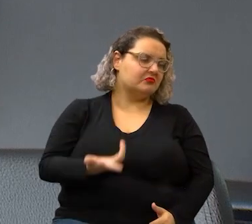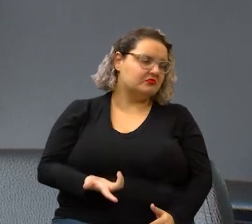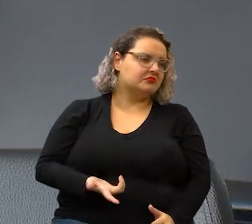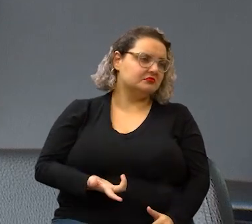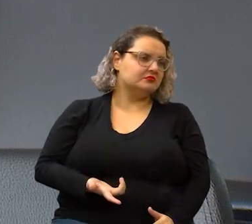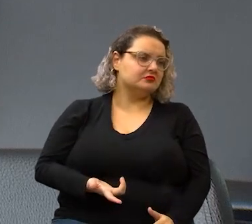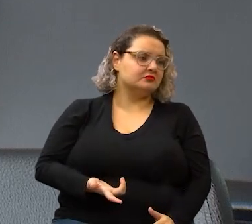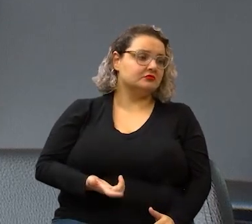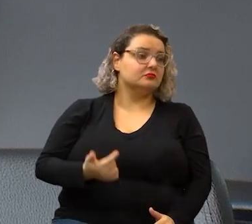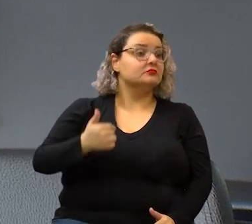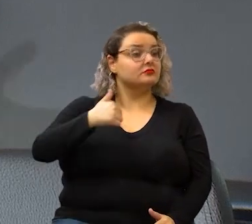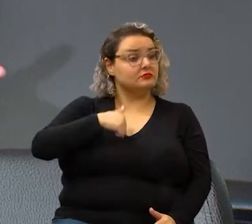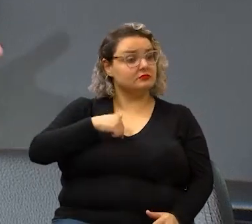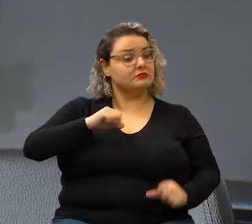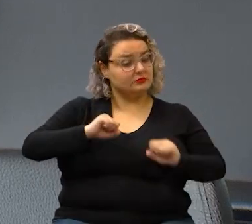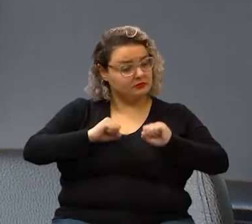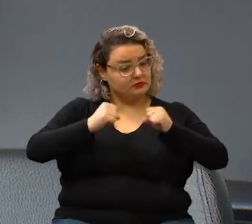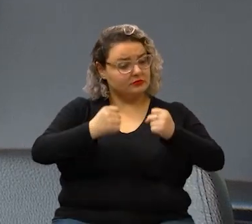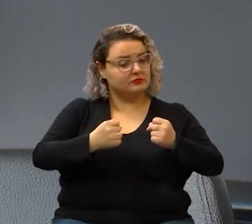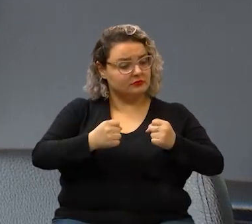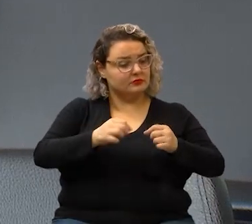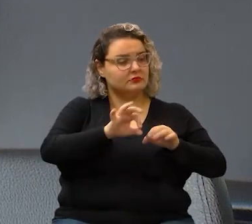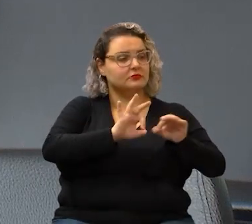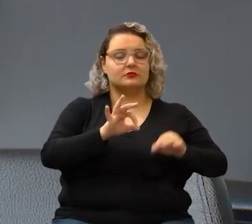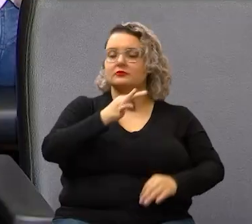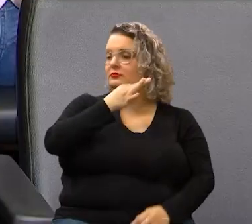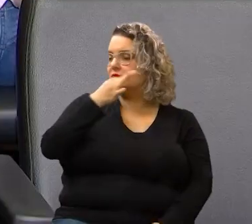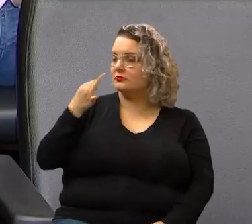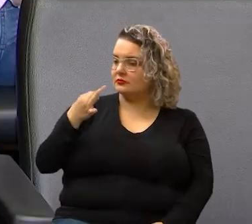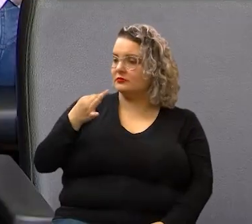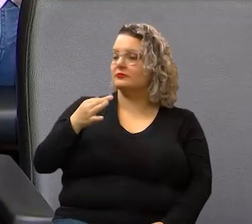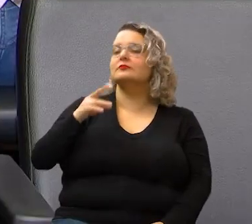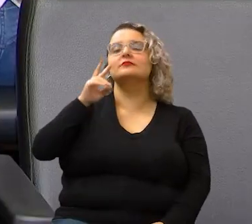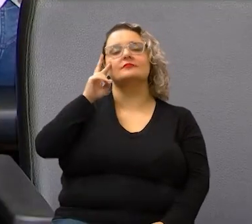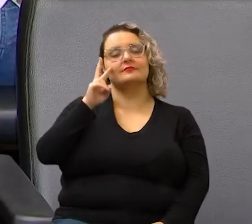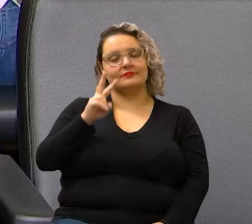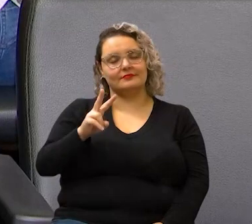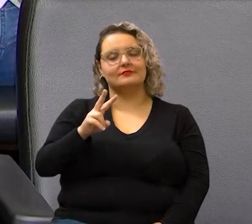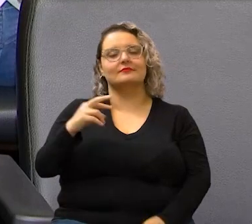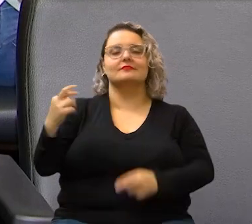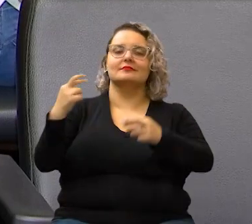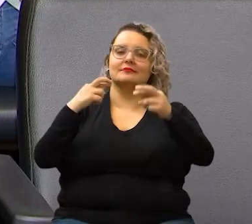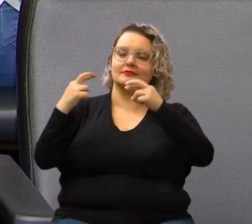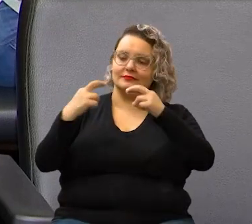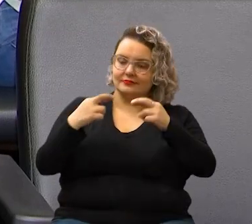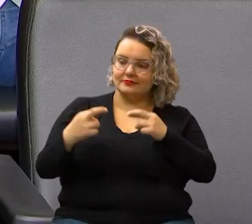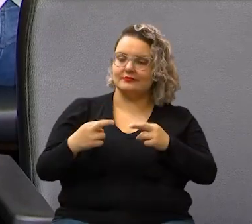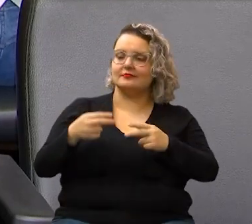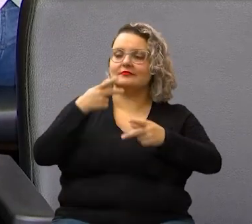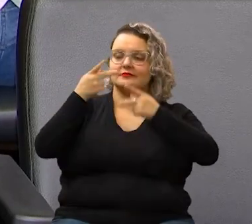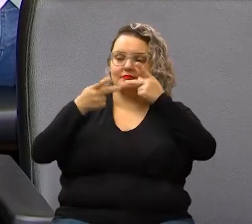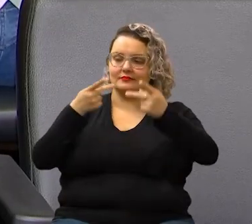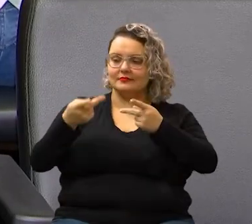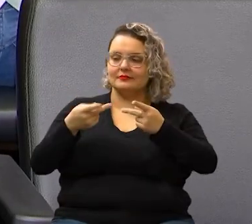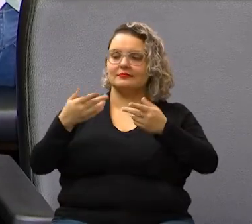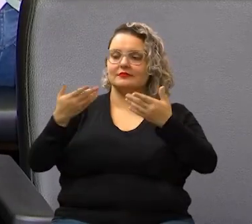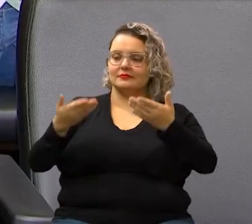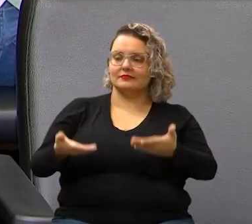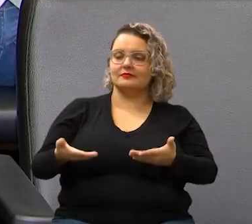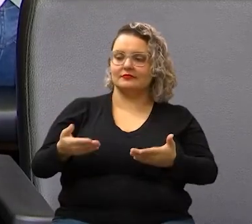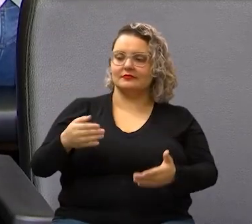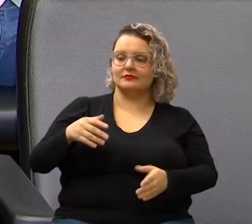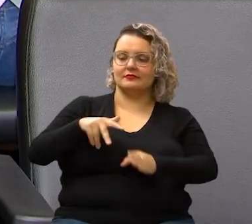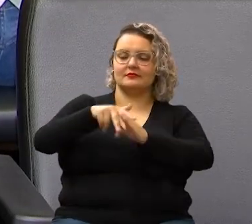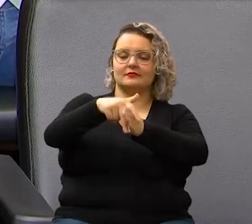perdeu um pouco. Então, que era para mim resgatar esse projeto. Ótimo. Então, em breve a gente vai analisar e vai falar